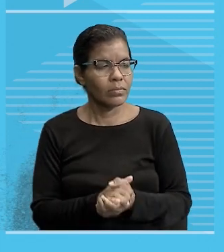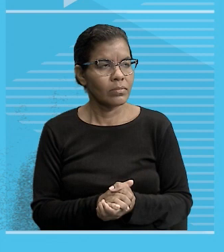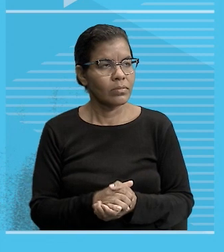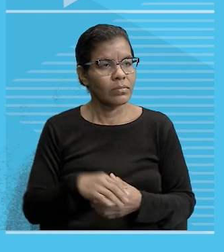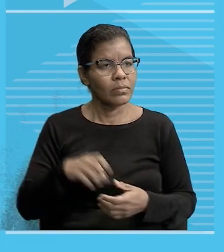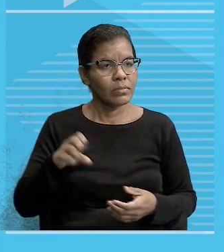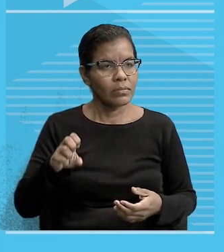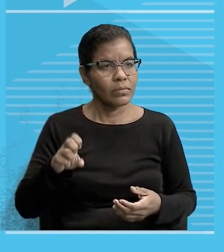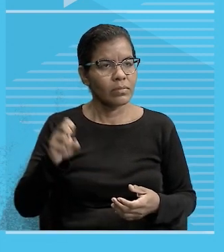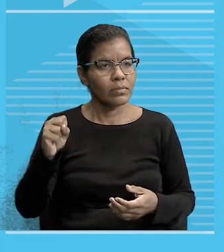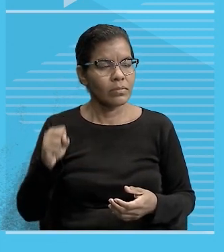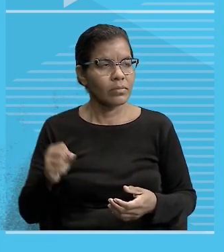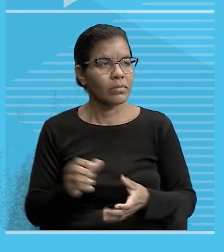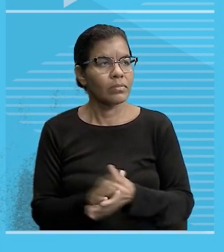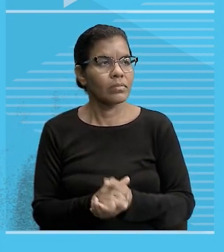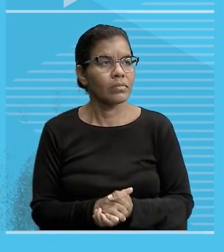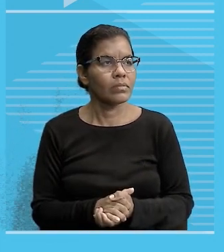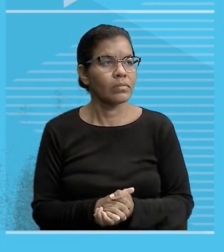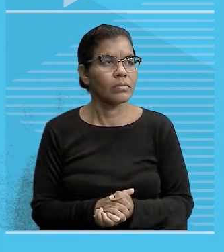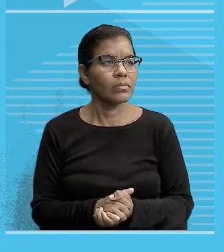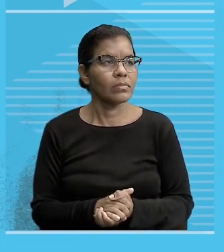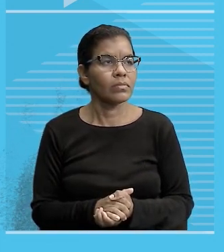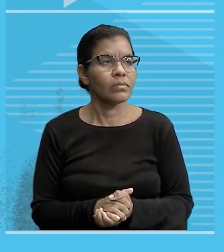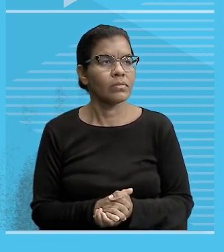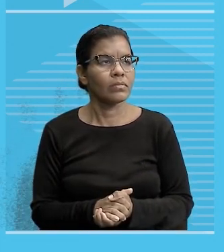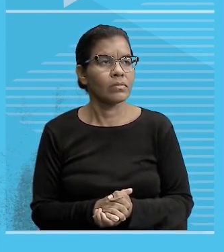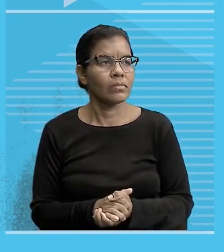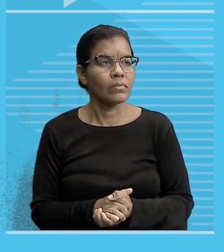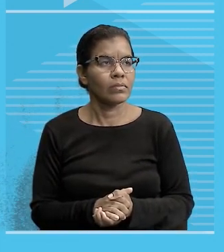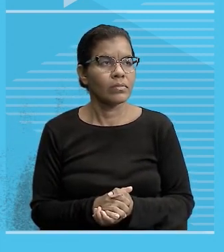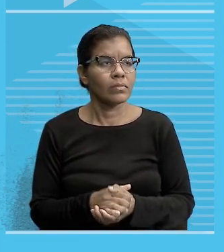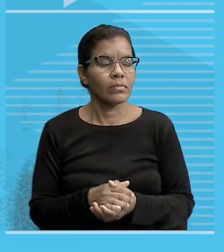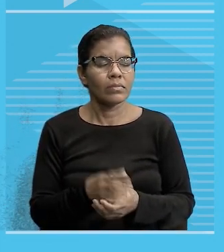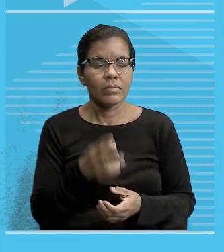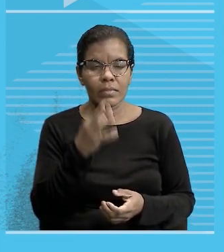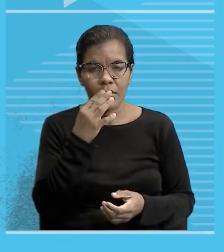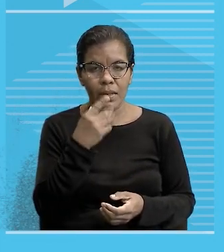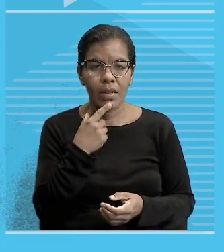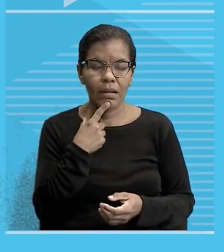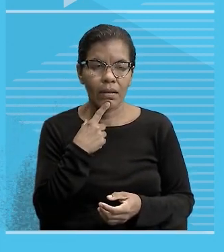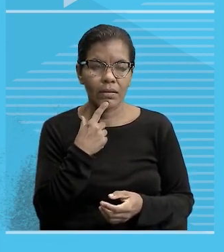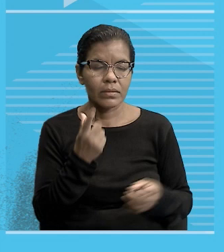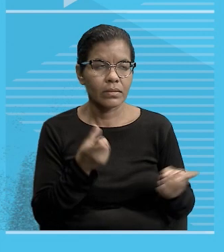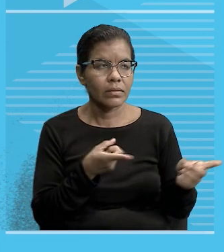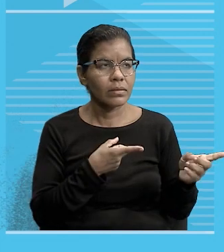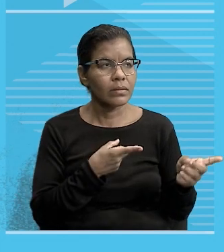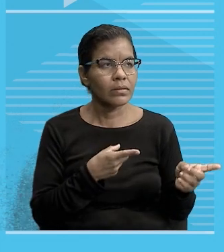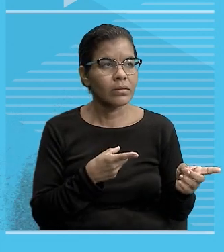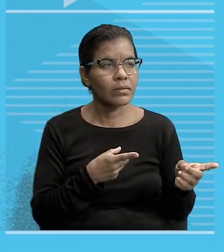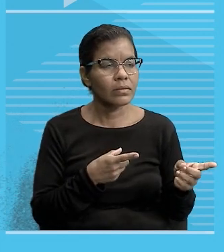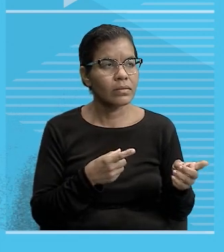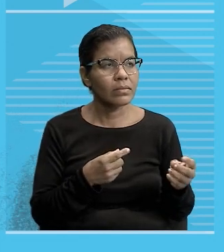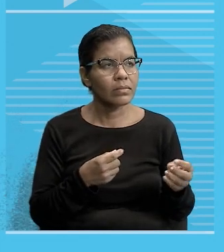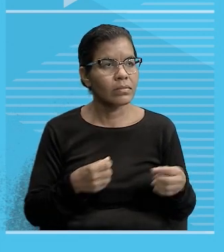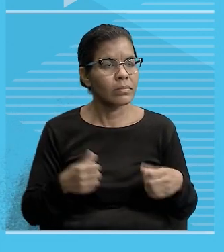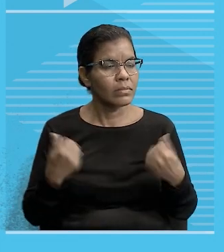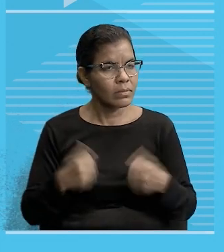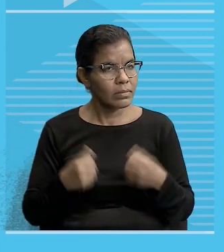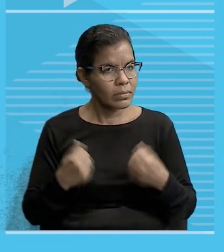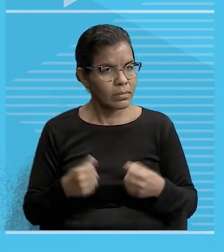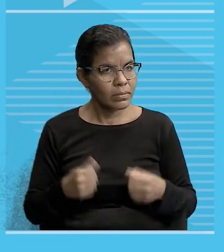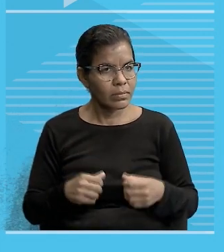5S esse esse SS Esse é se esse SS eles devem